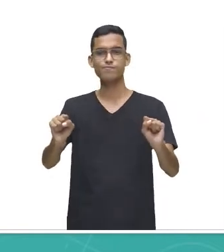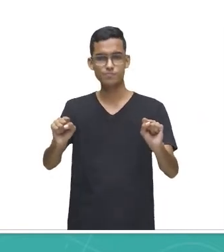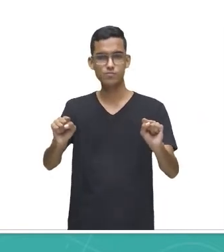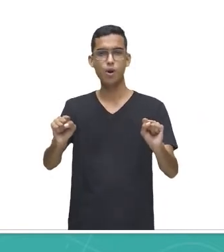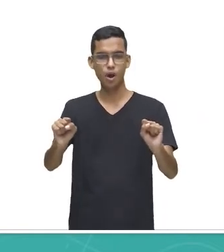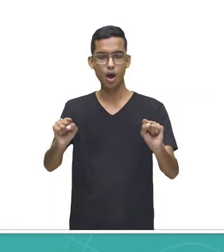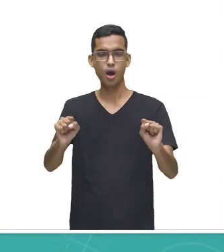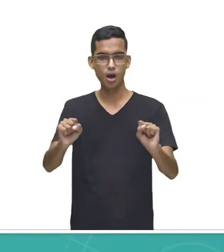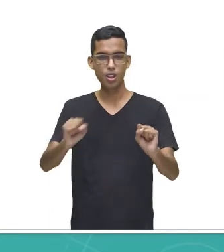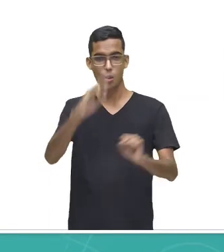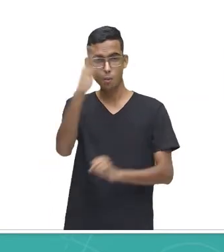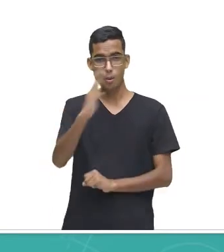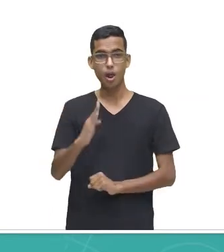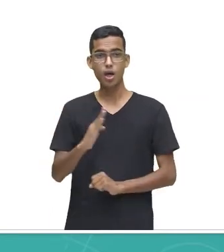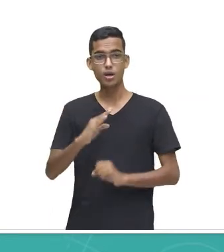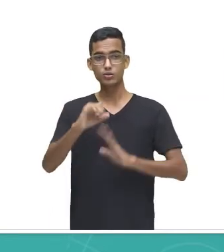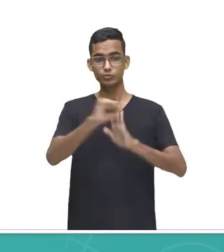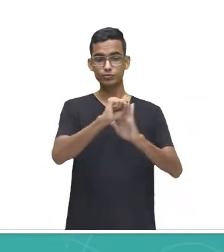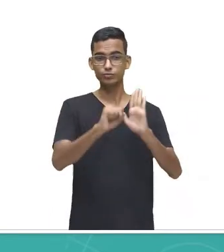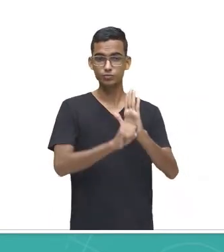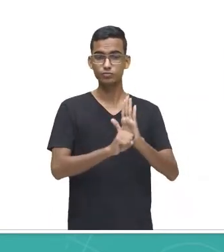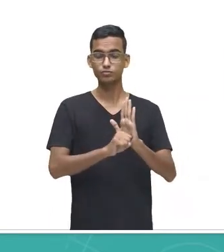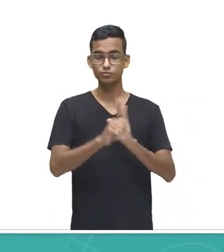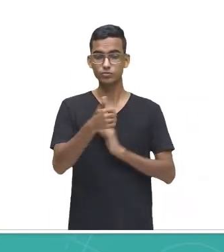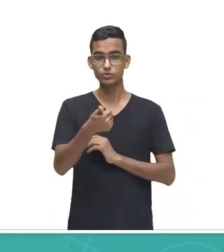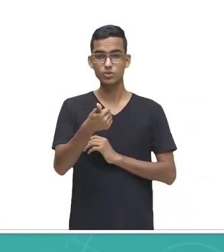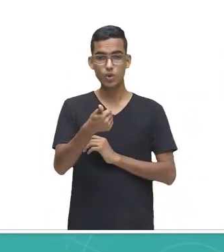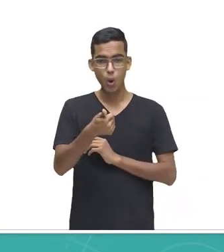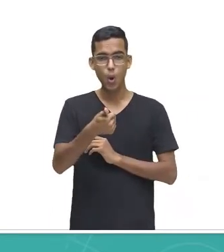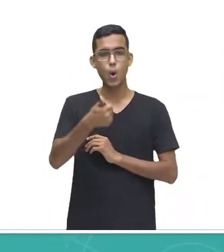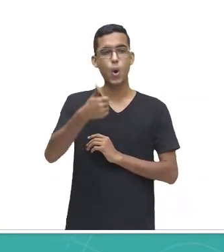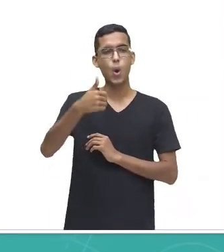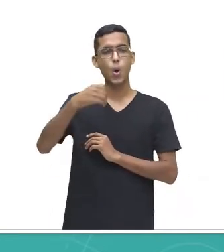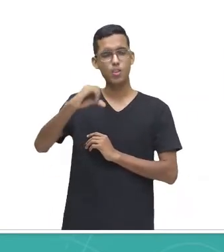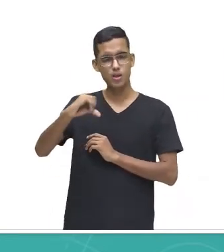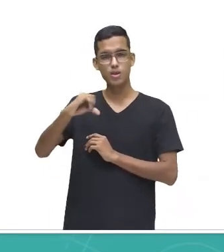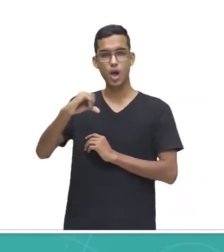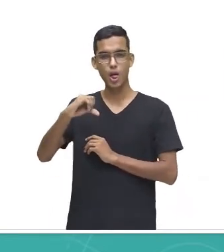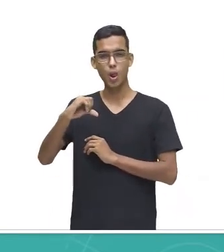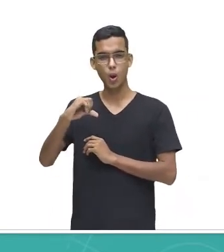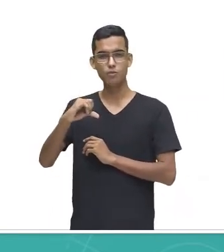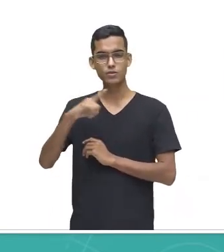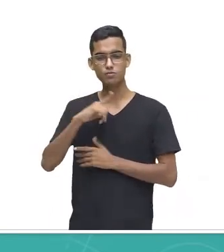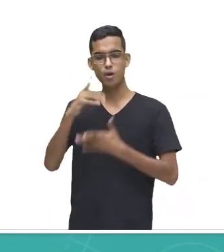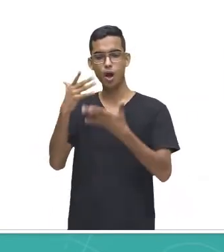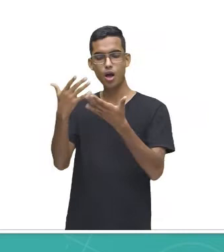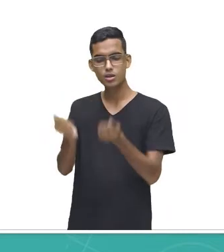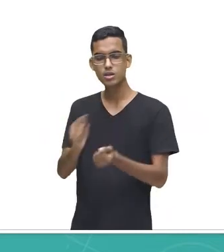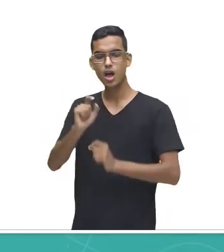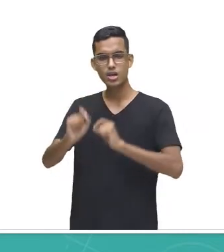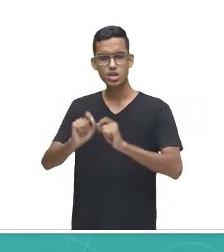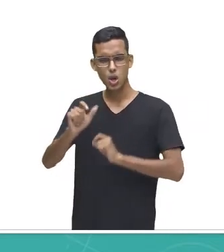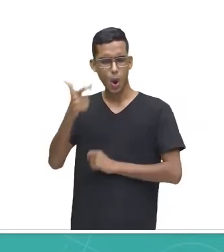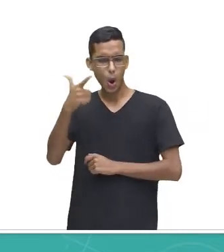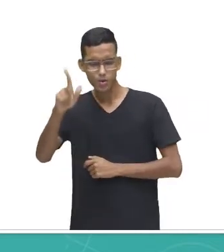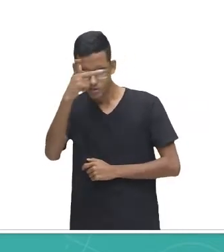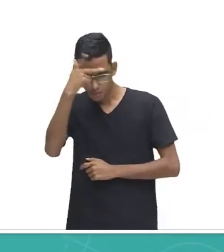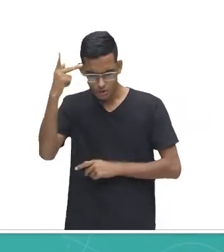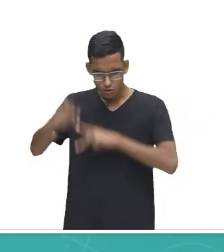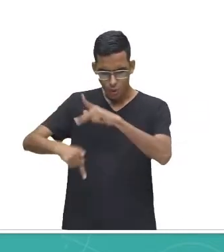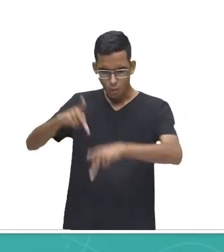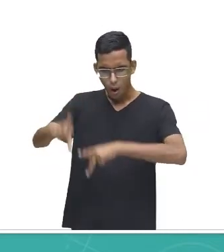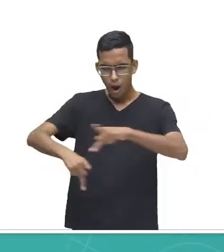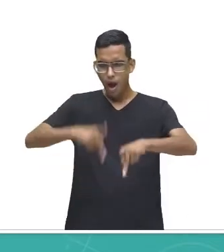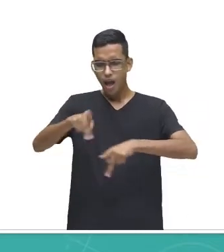águas na nossa história, né? De não aceitarmos que outros seres humanos pudessem serem escravizados e ser usados